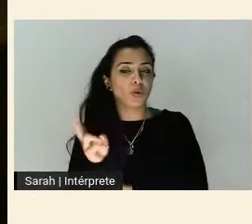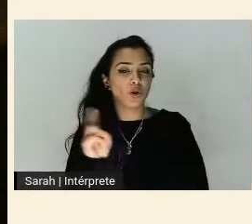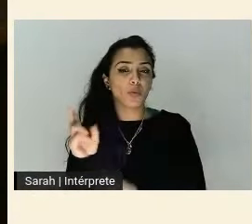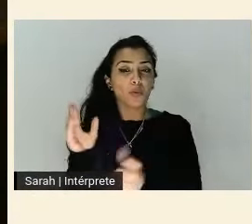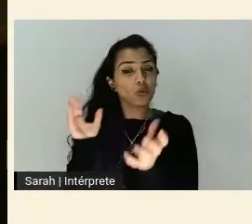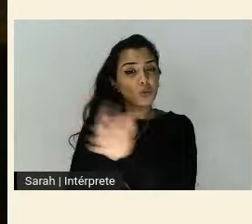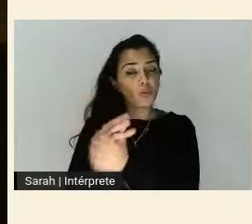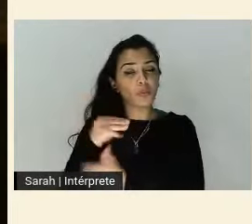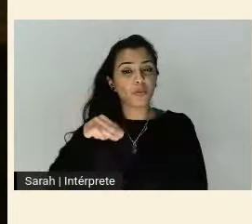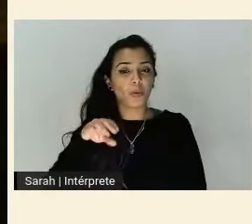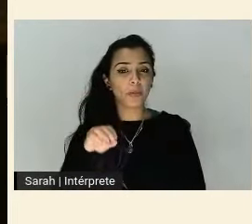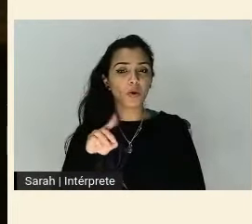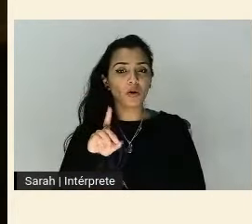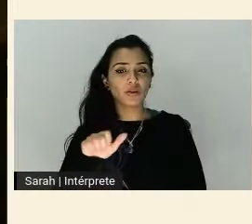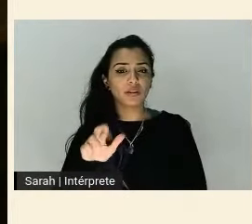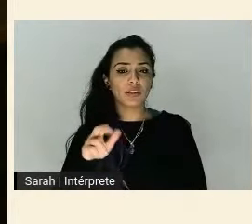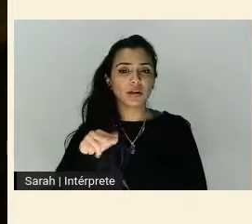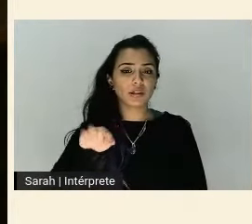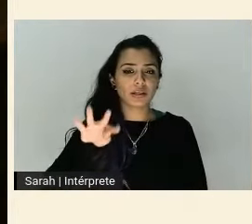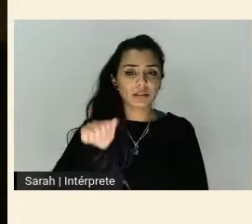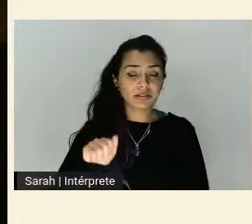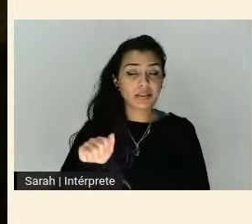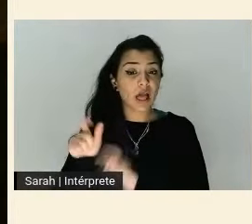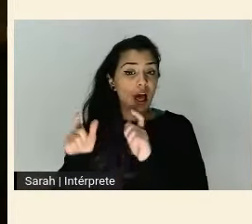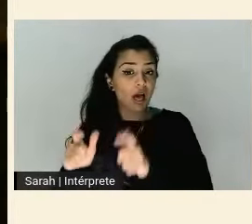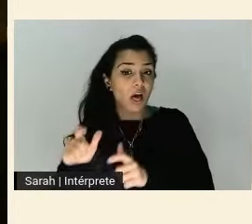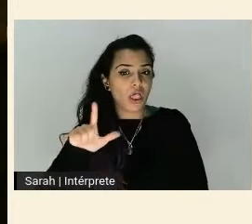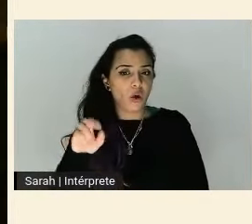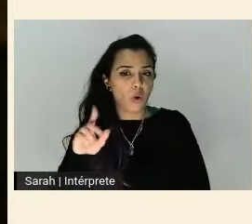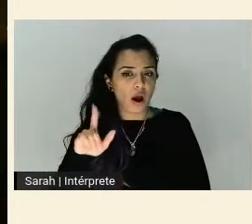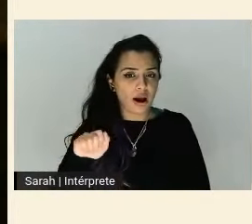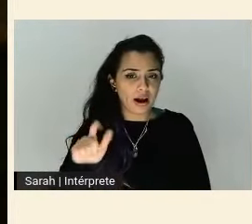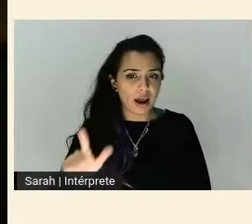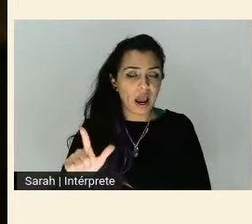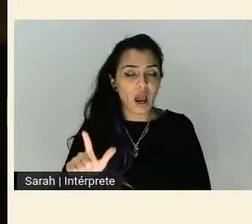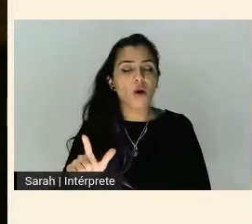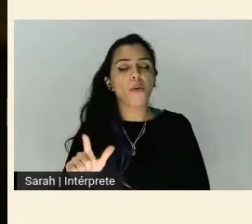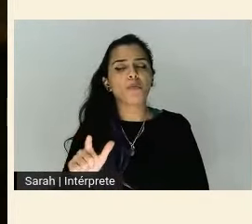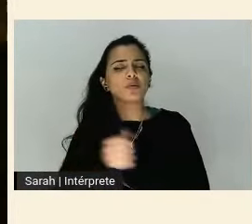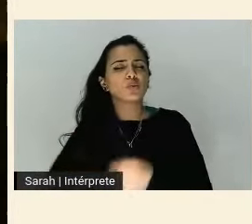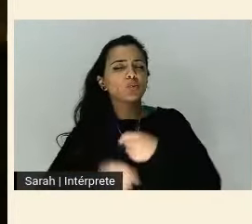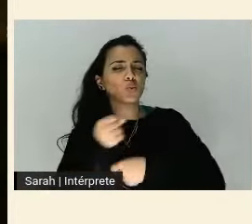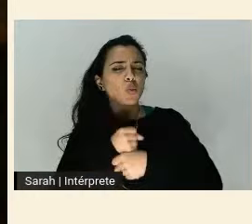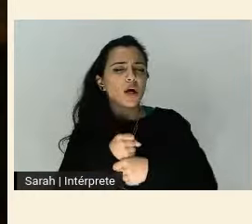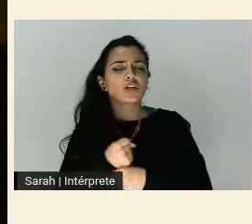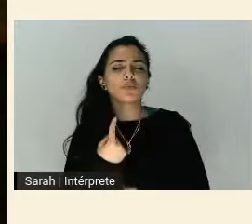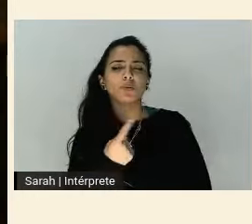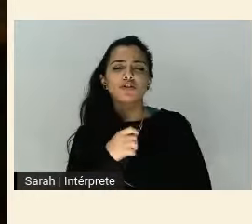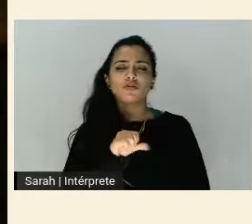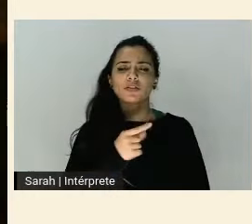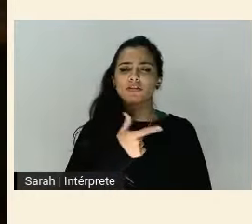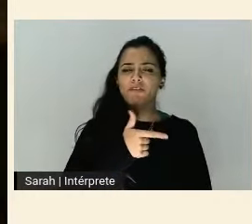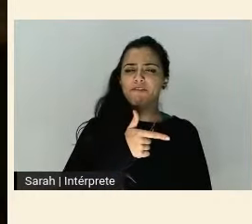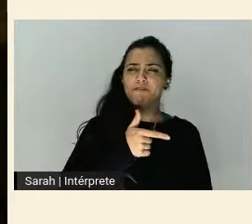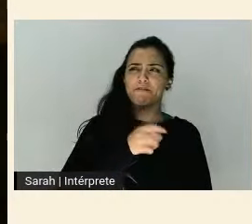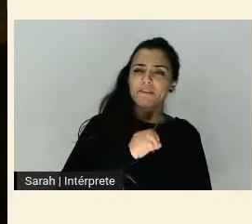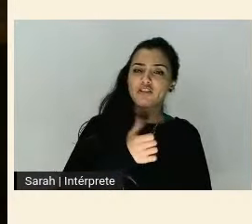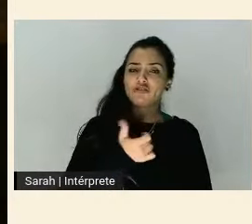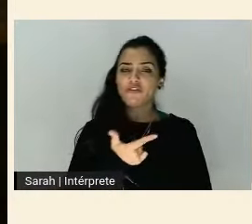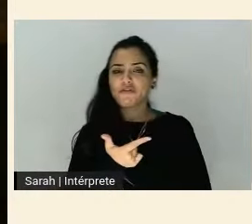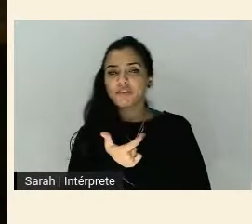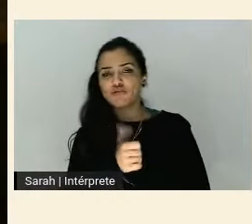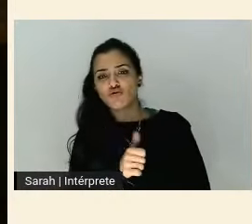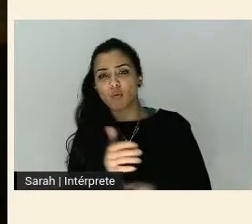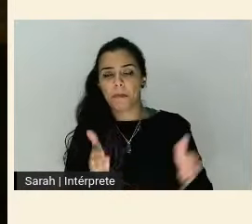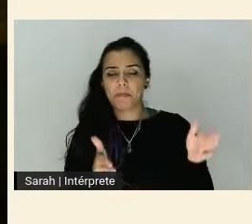Local, no Grande Hotel em Belém, entre 1920, por volta de 1920, 21, todos